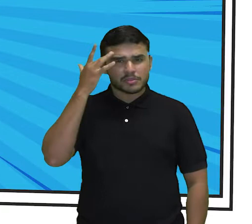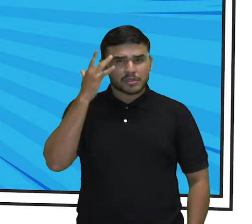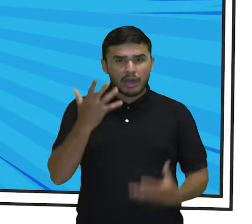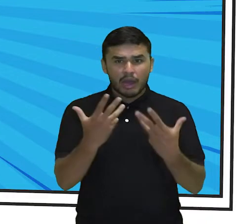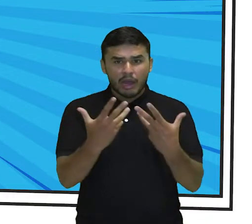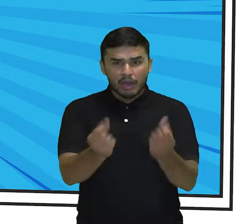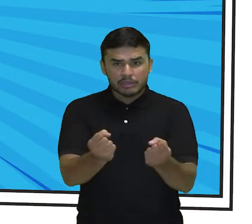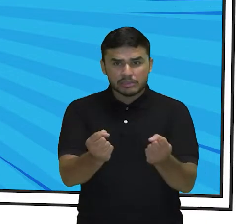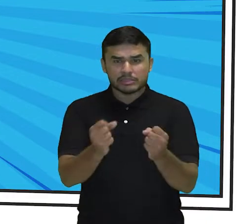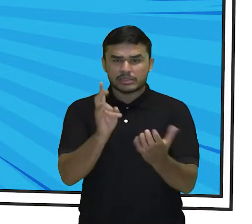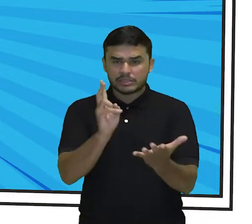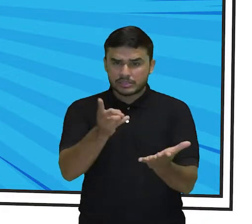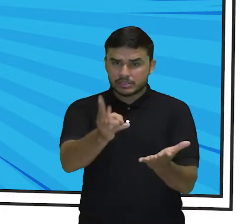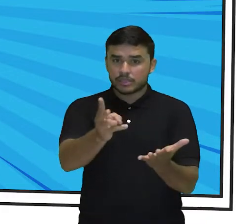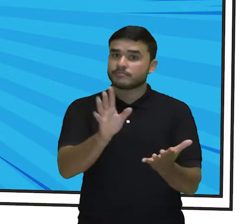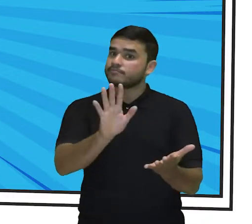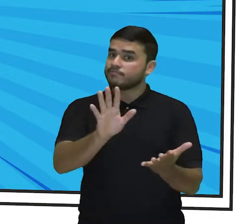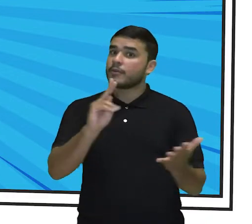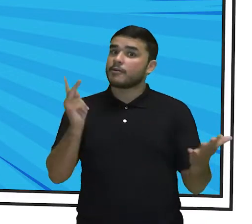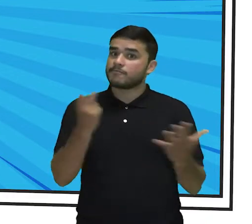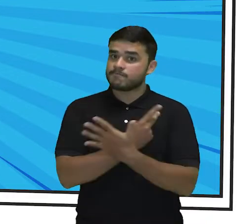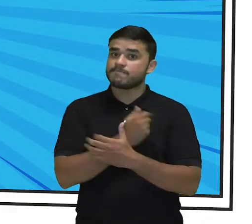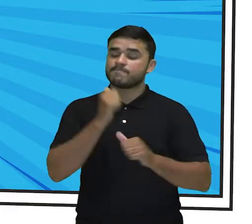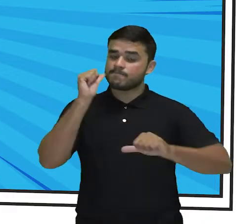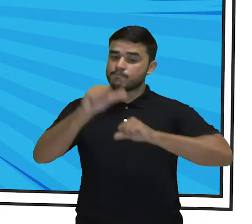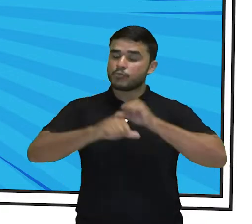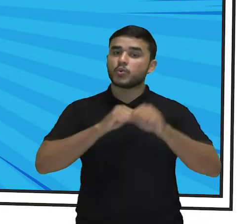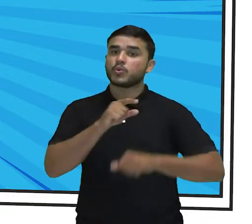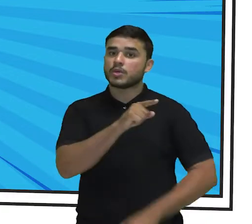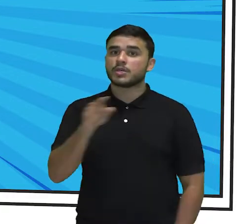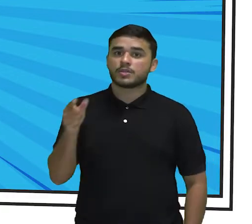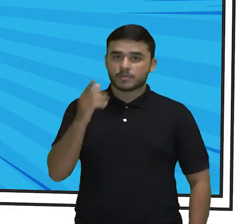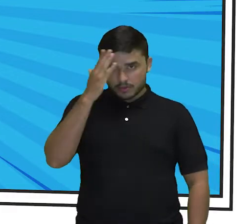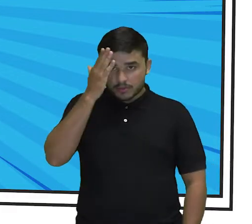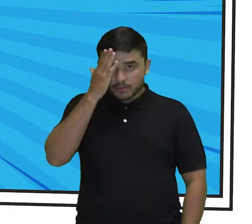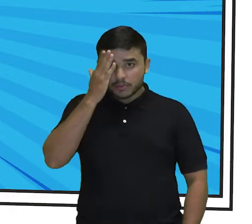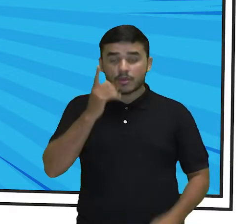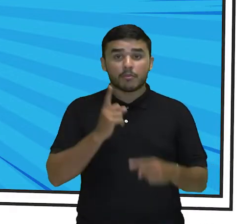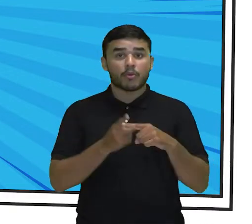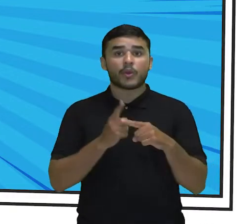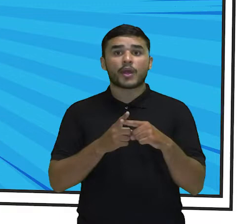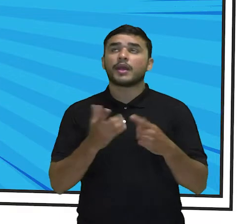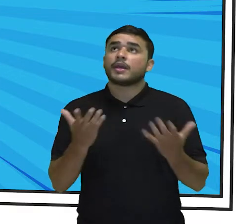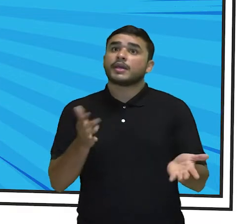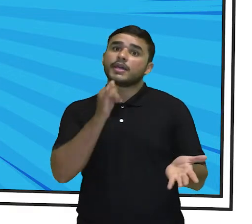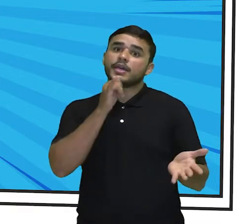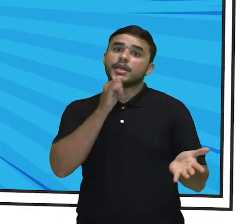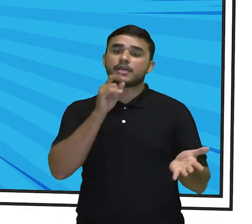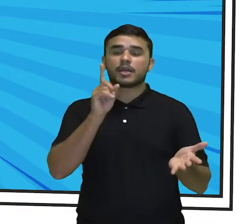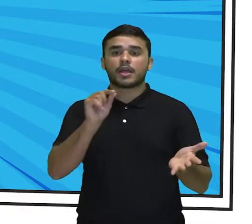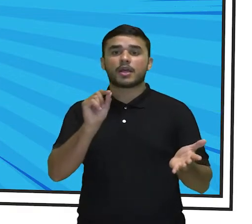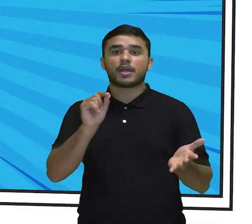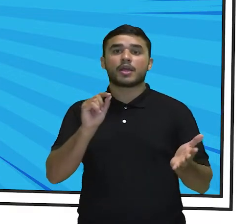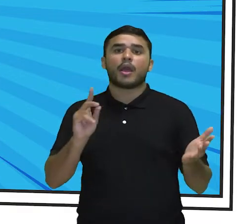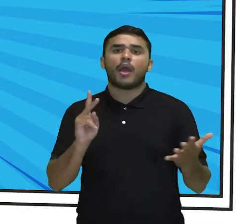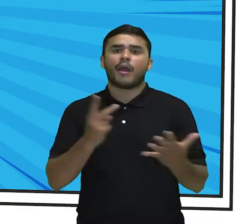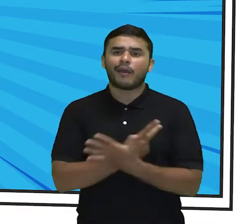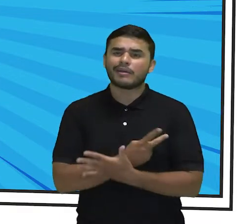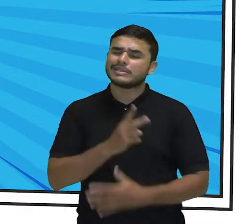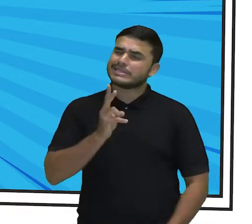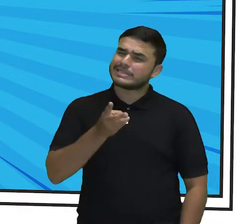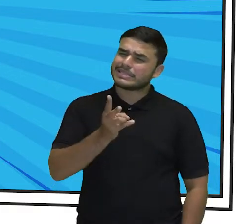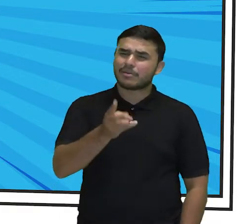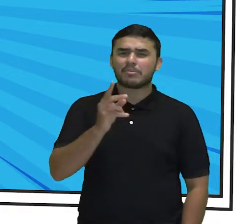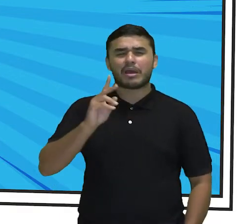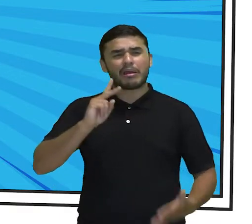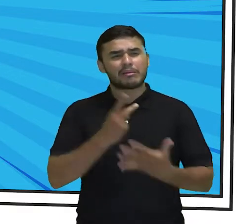ser enganadas, cansam de ser manipuladas, elas cansam de ter, vamos dizer, aquela situação ali todo o tempo,